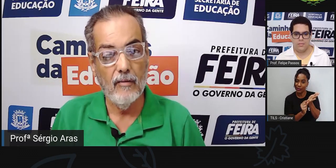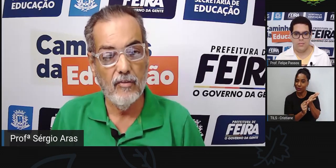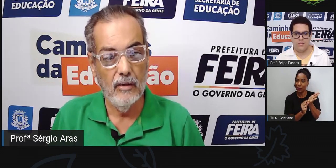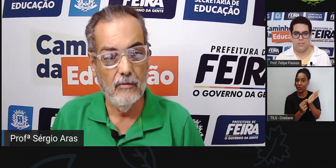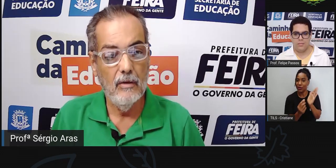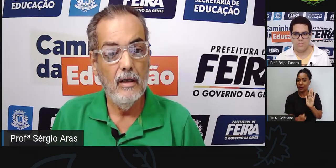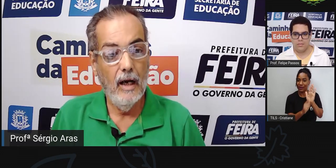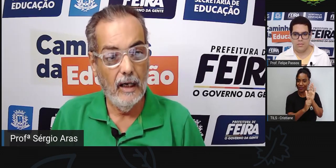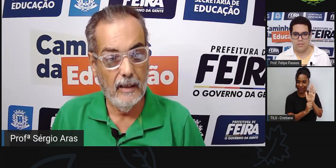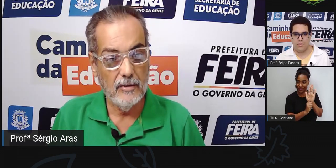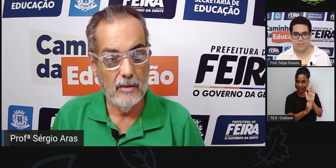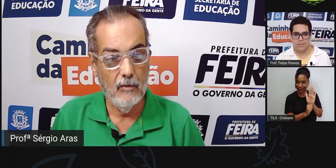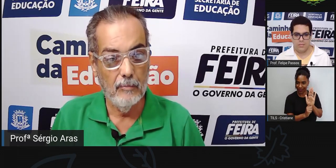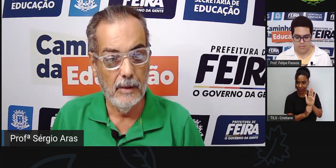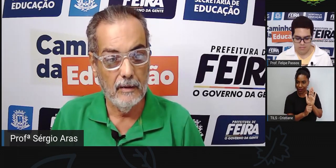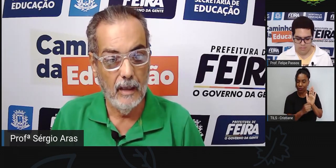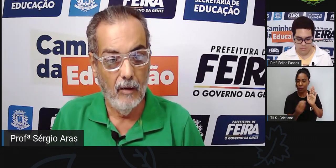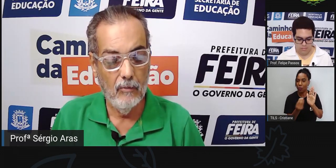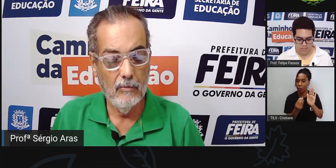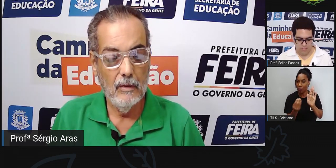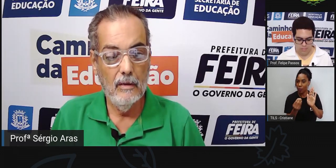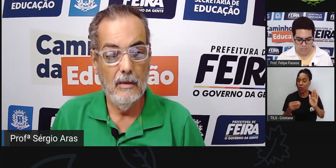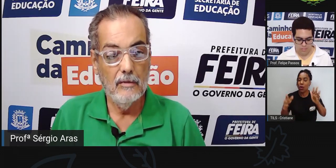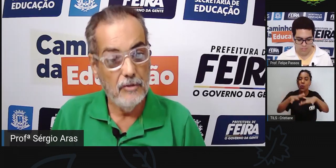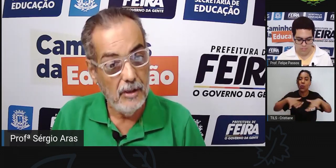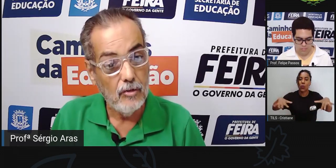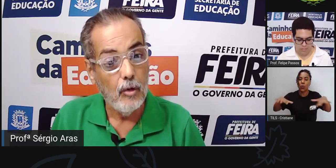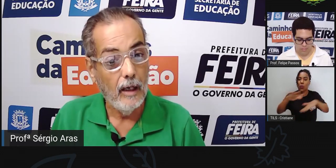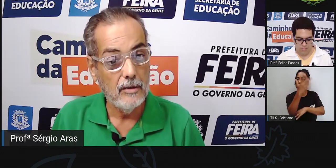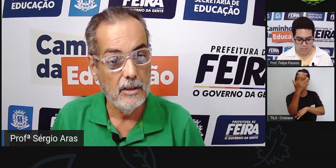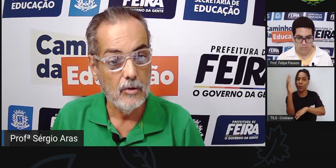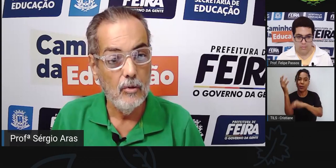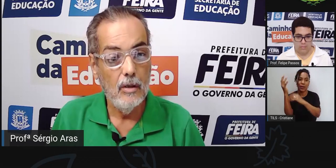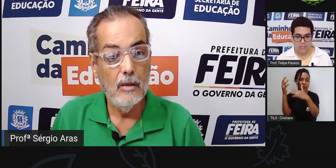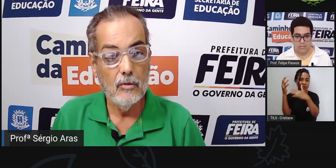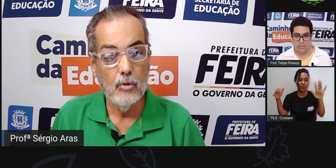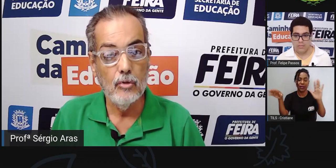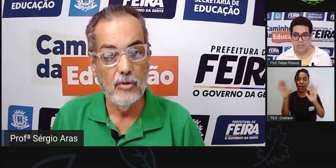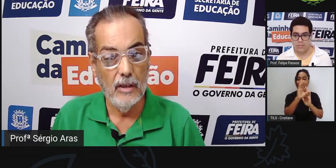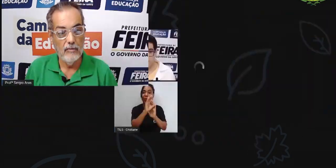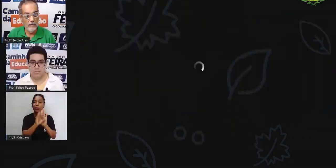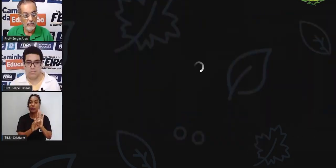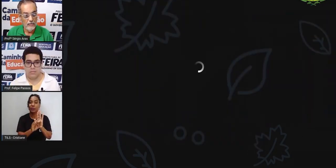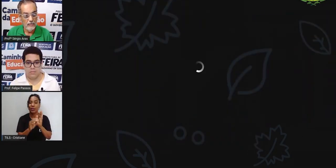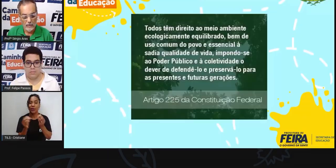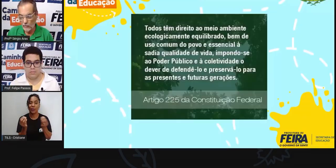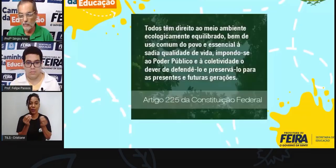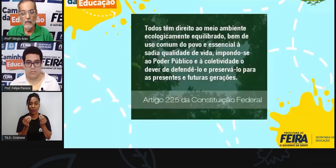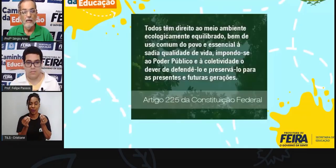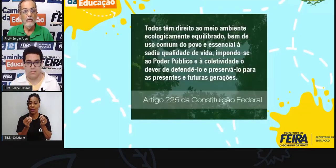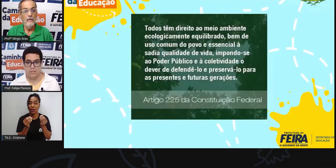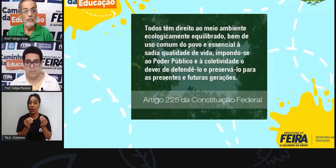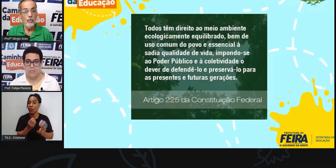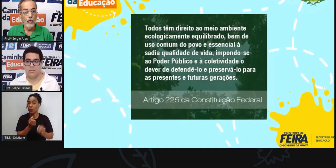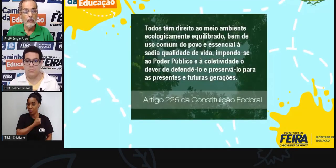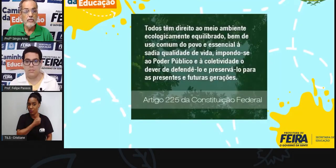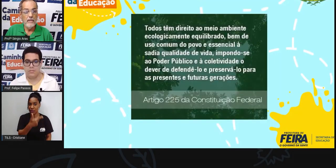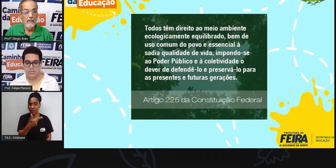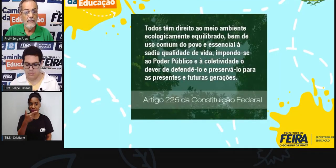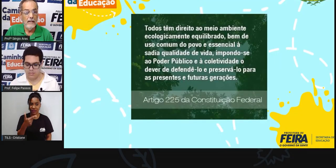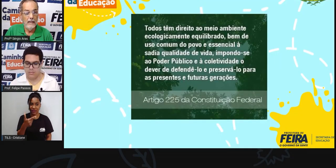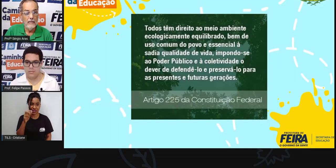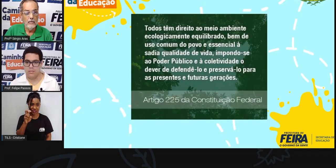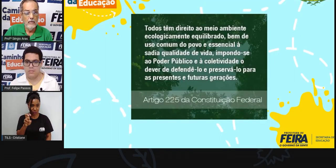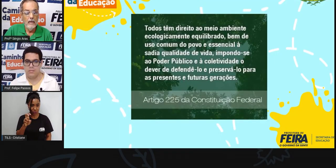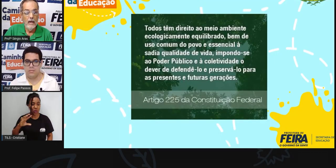relação à questão ambiental. Diz o artigo 225, todos